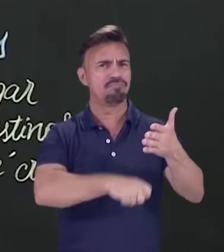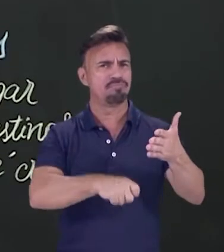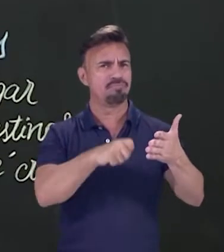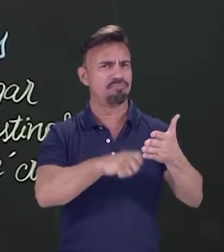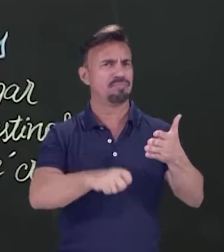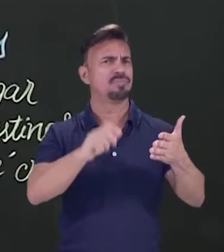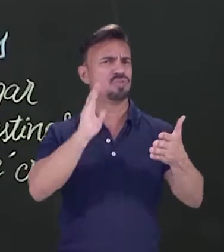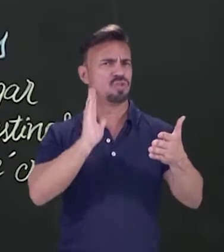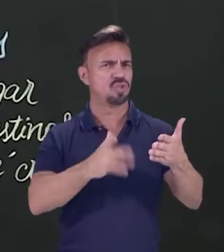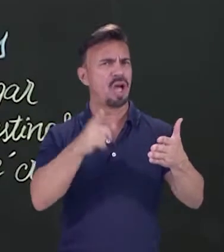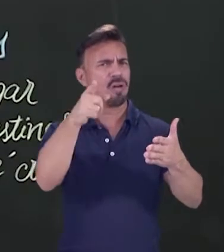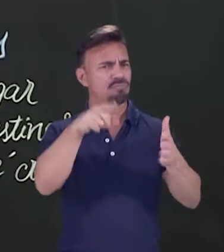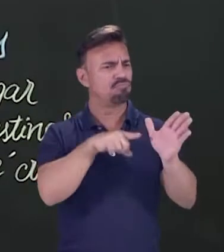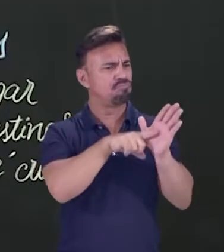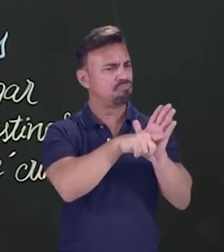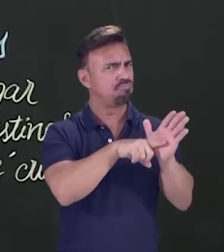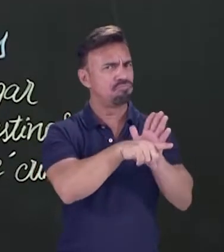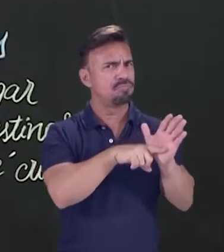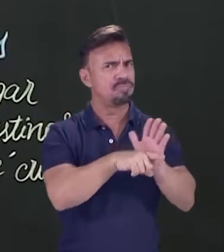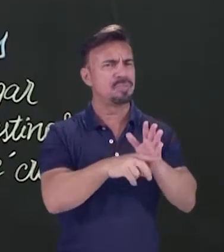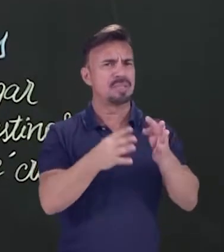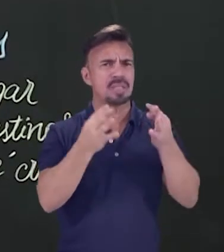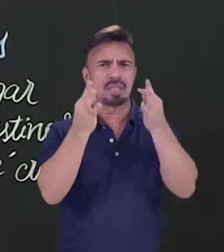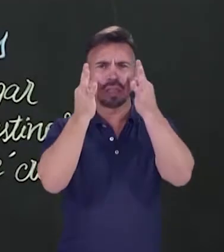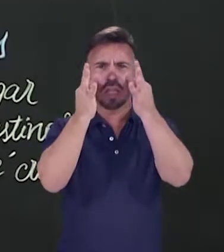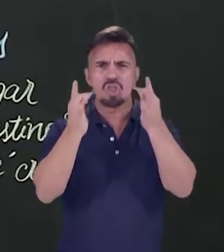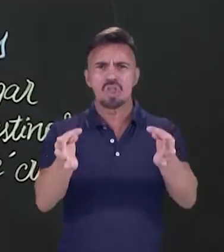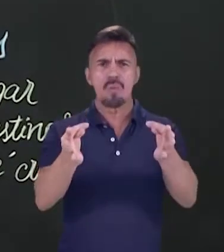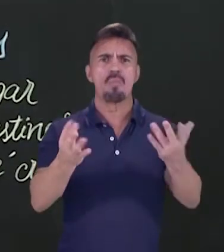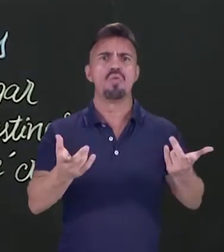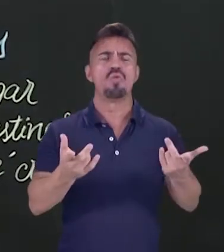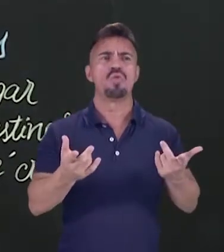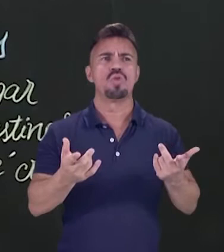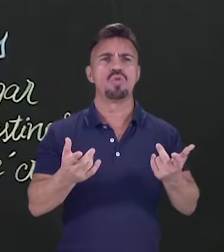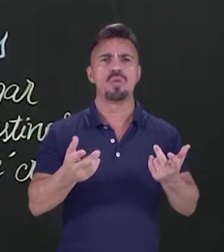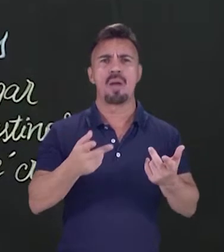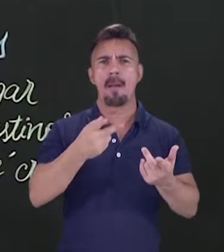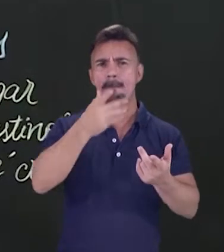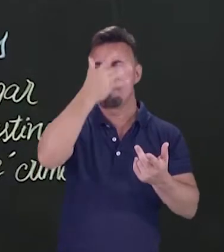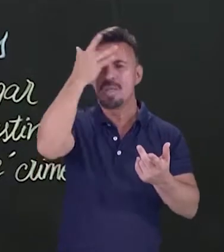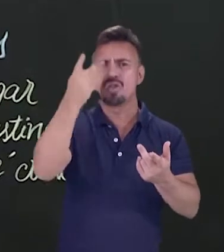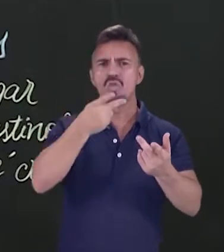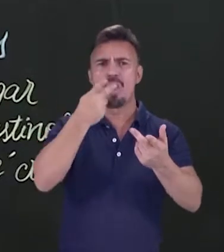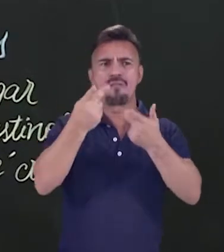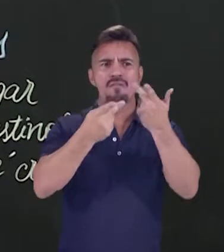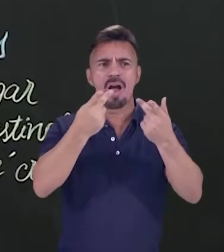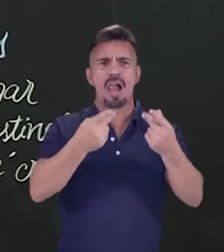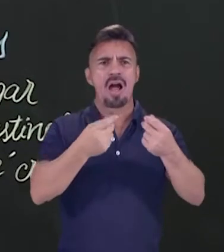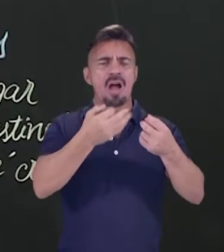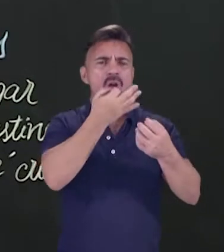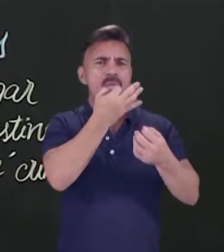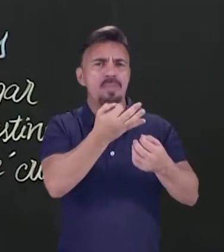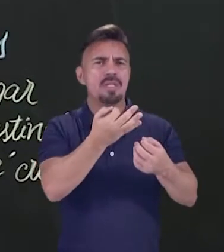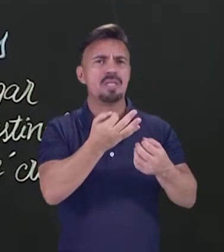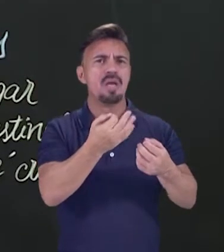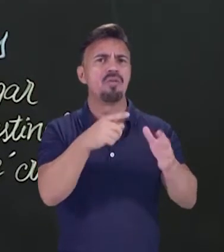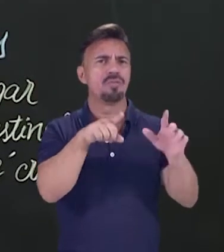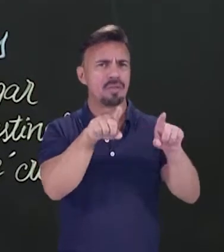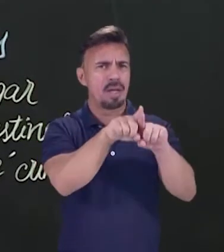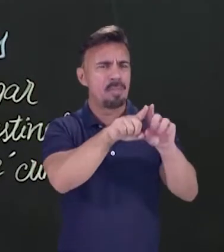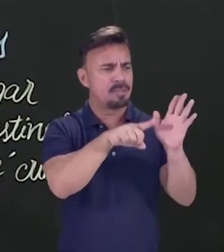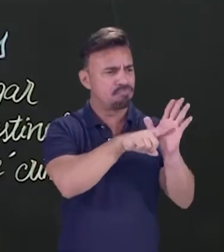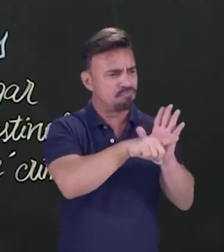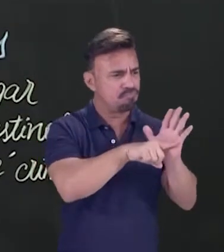sobre o assunto. Quando você usa, por exemplo, testemunhos e declarações de pessoas relevantes para aquela temática. Isso